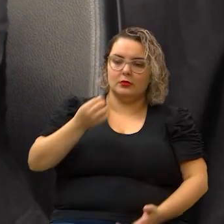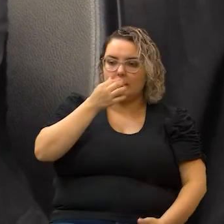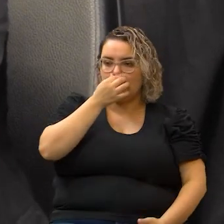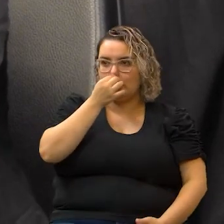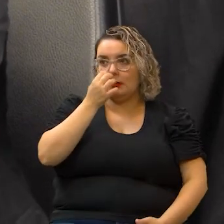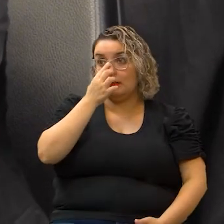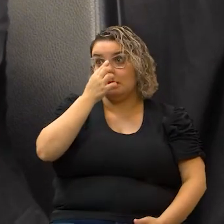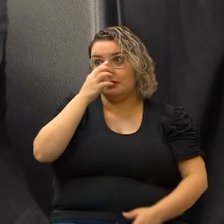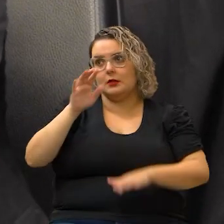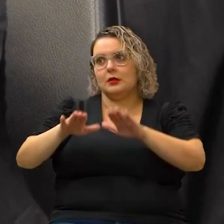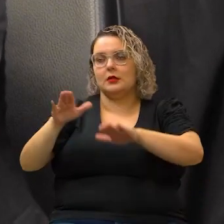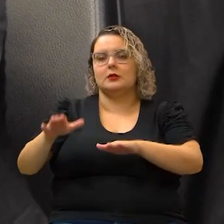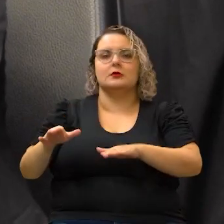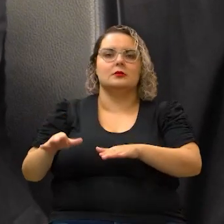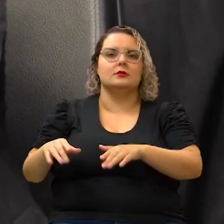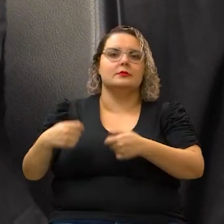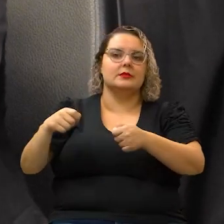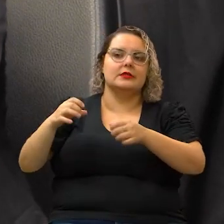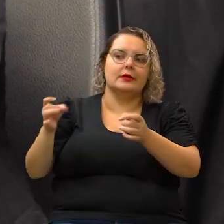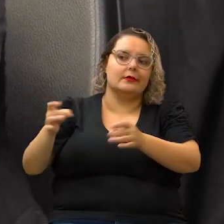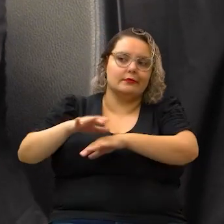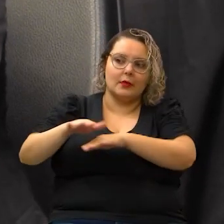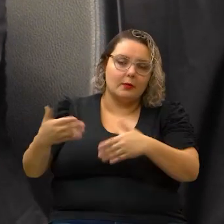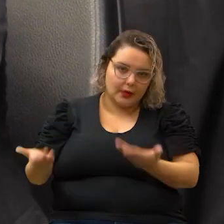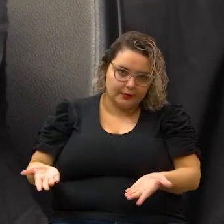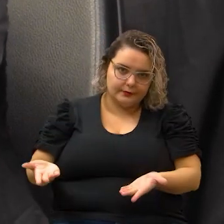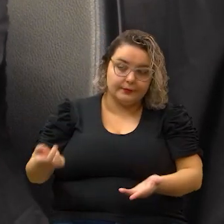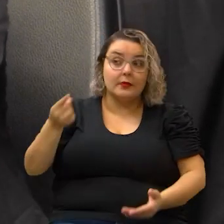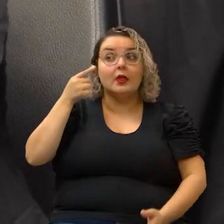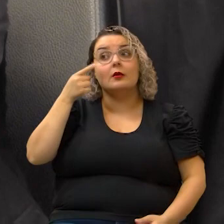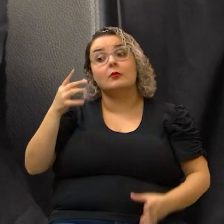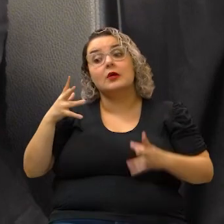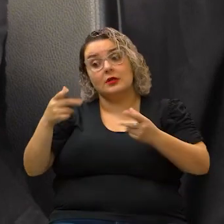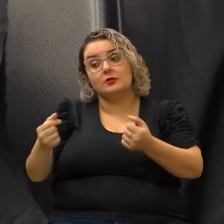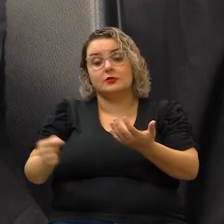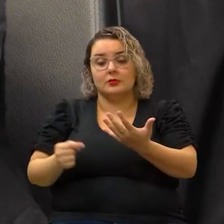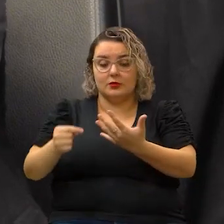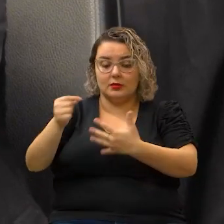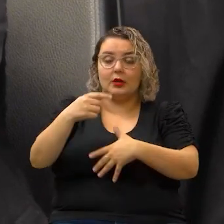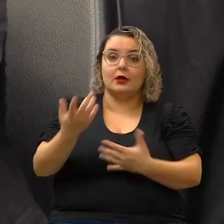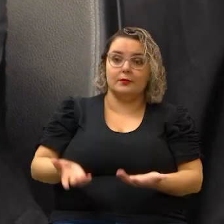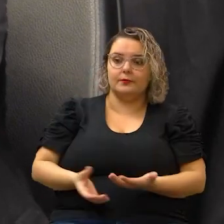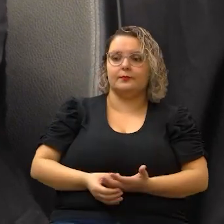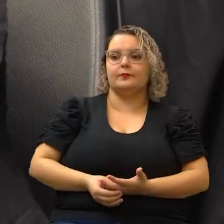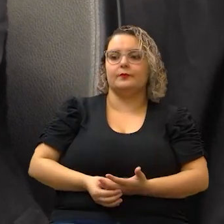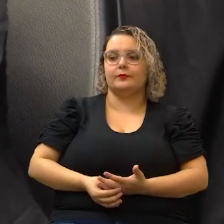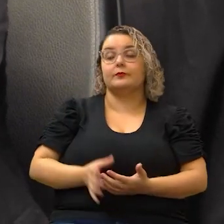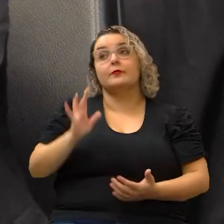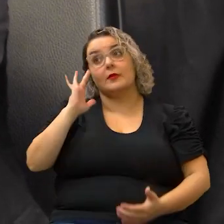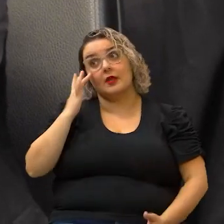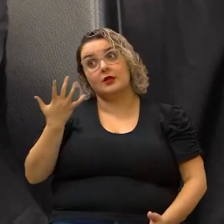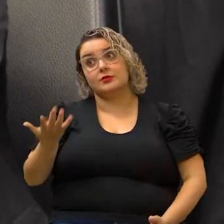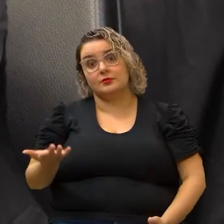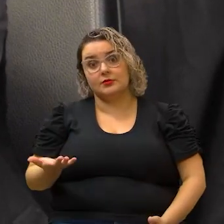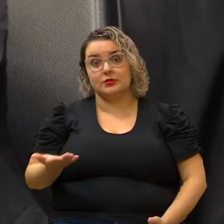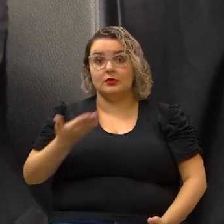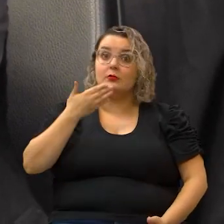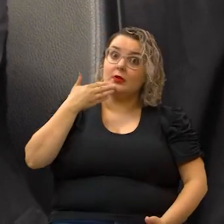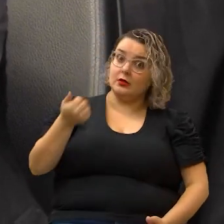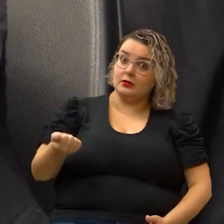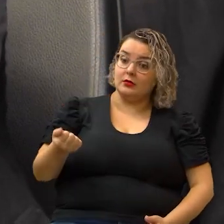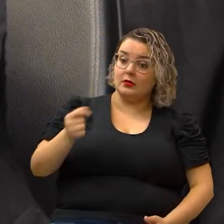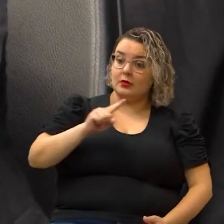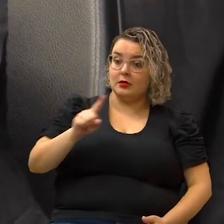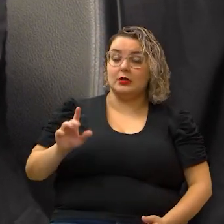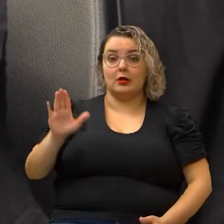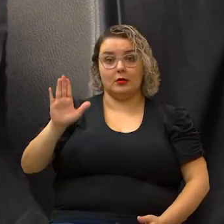espaço e, de repente, ter que renunciar. Então, pensando em todos esses elementos, a gente achou que talvez